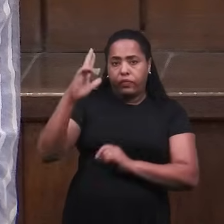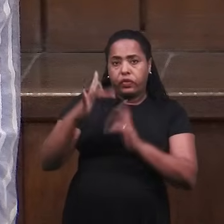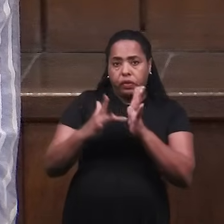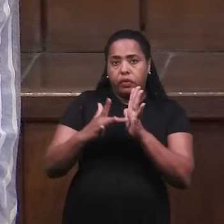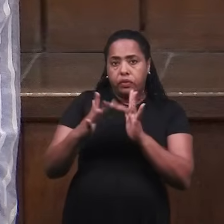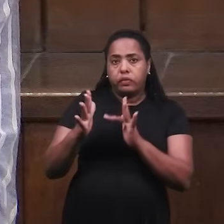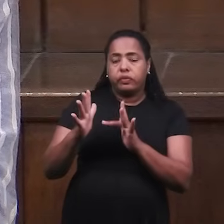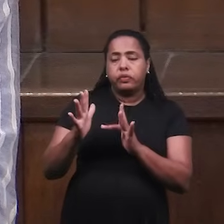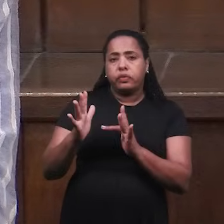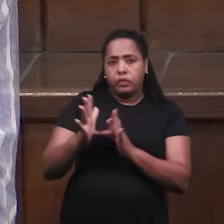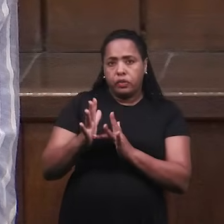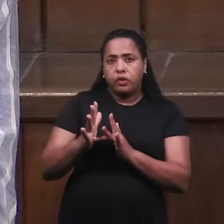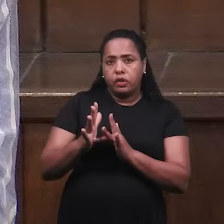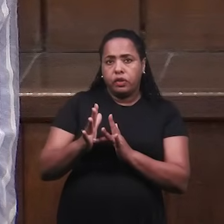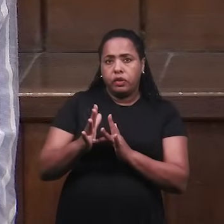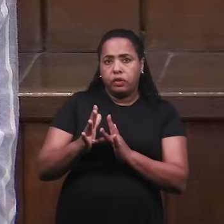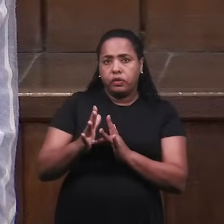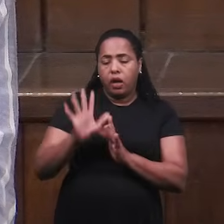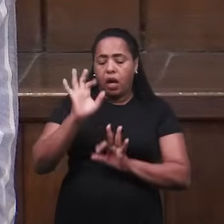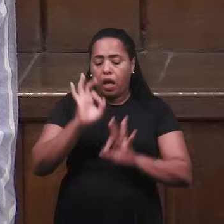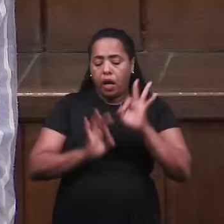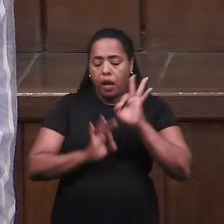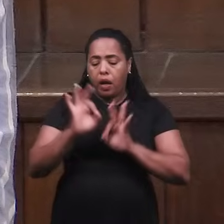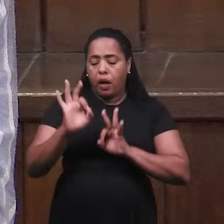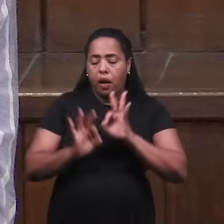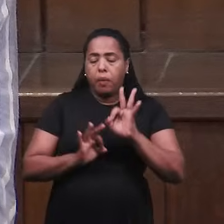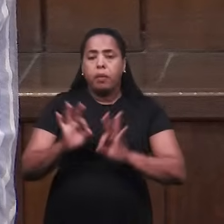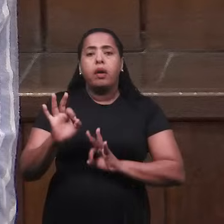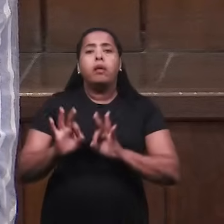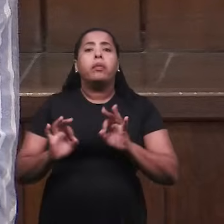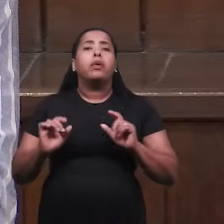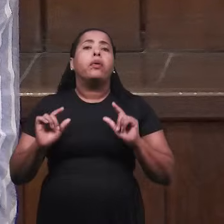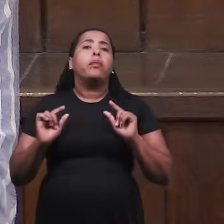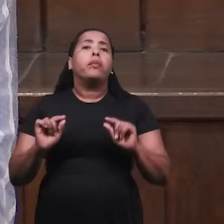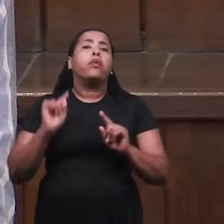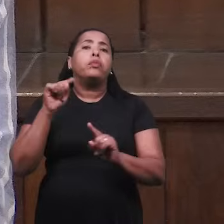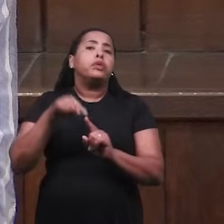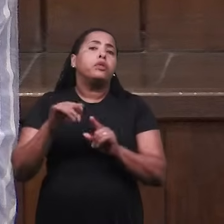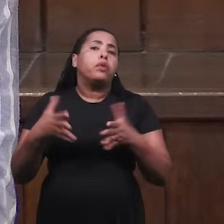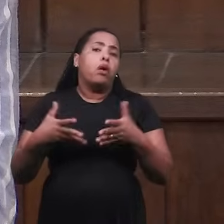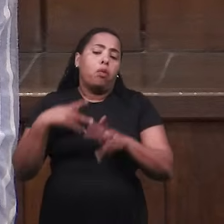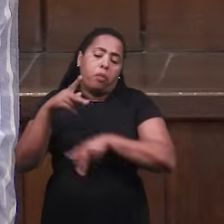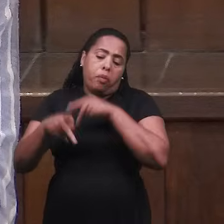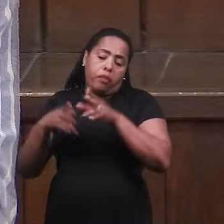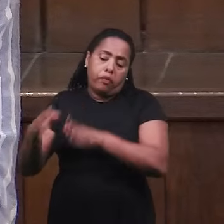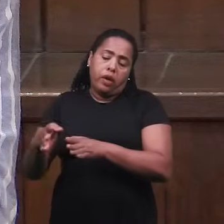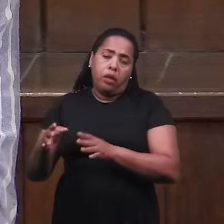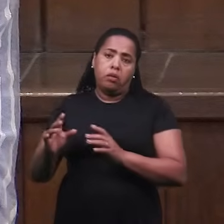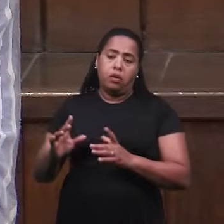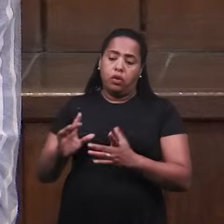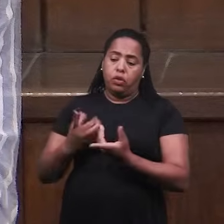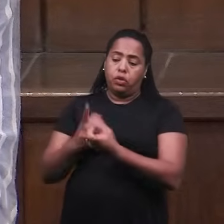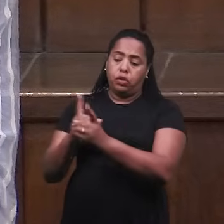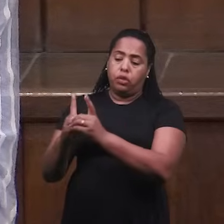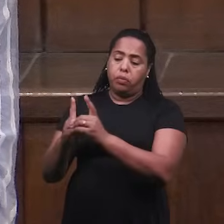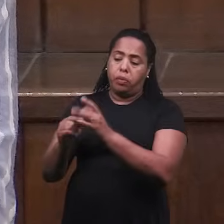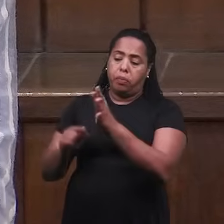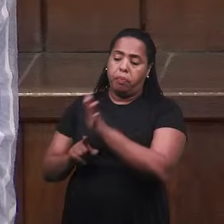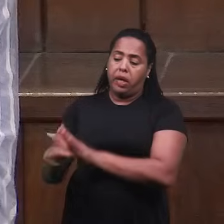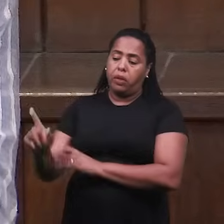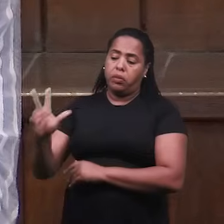Jesus, ele reservou à igreja. E os discípulos aqui perguntam em particular, e o Jesus responde